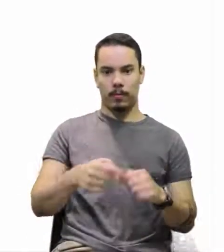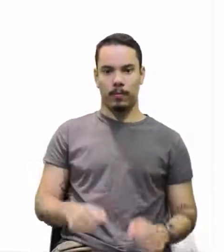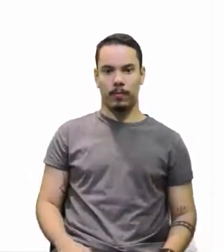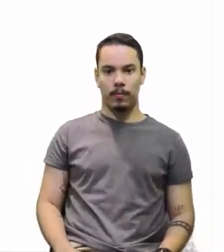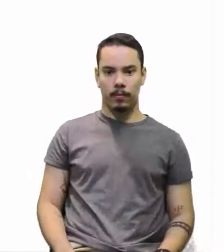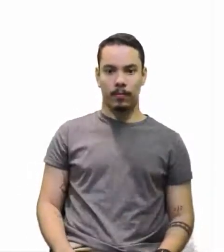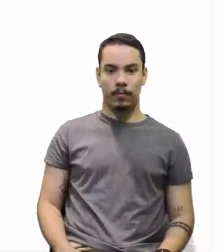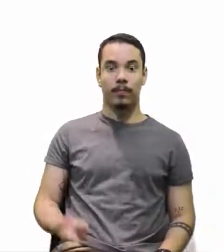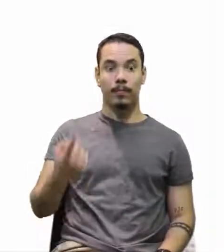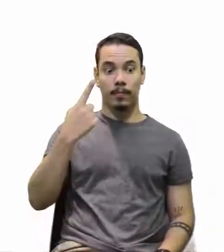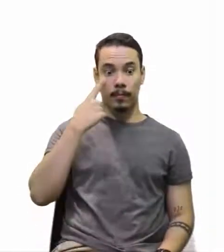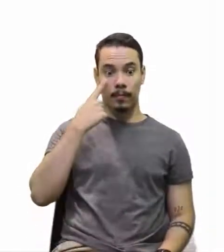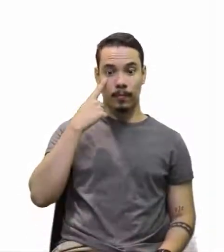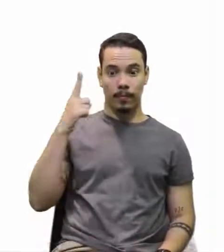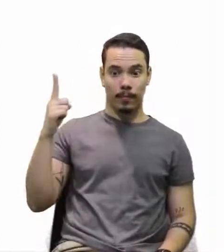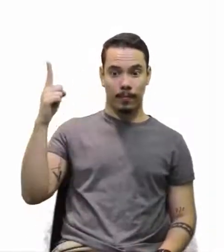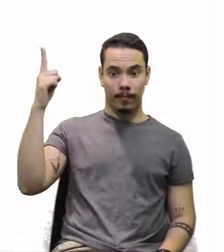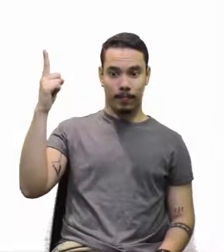Olha bem,